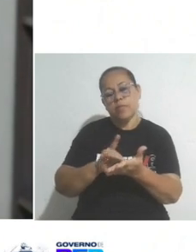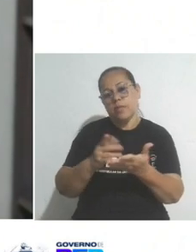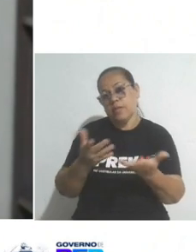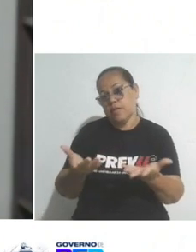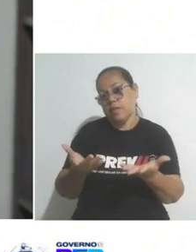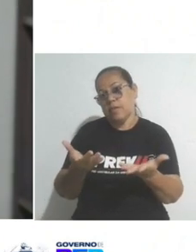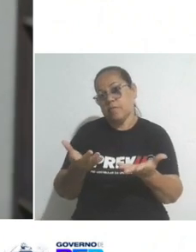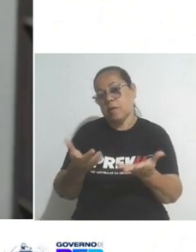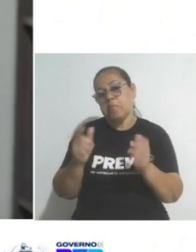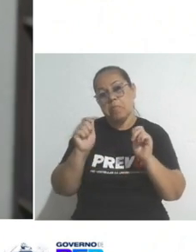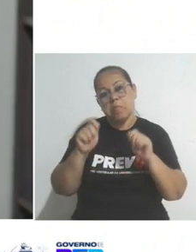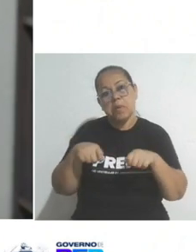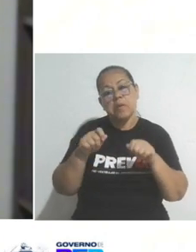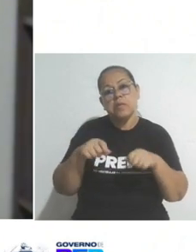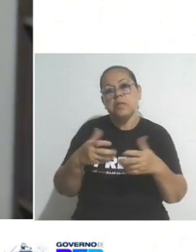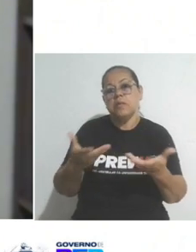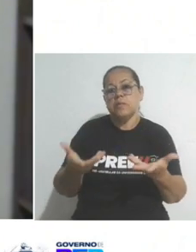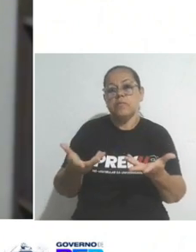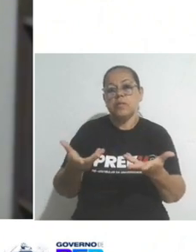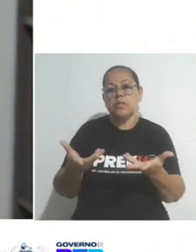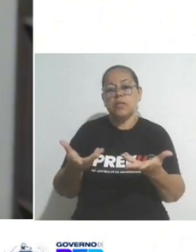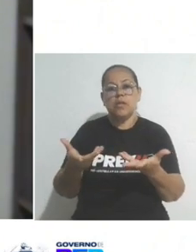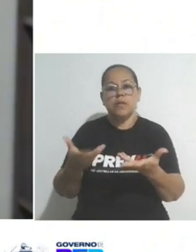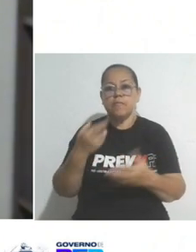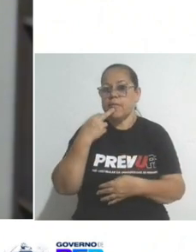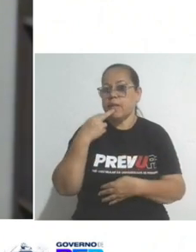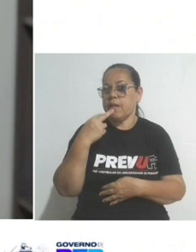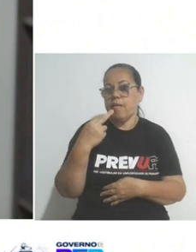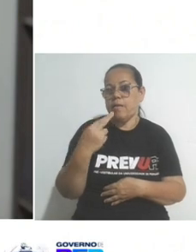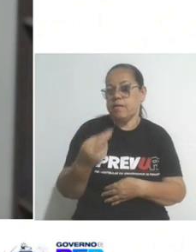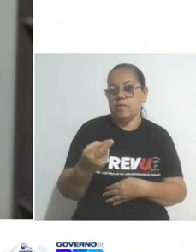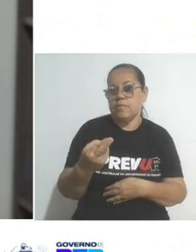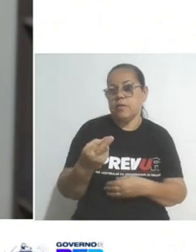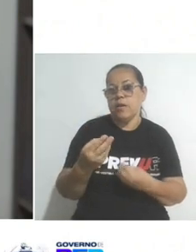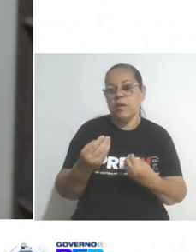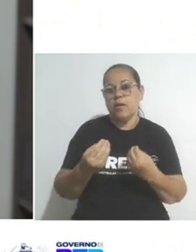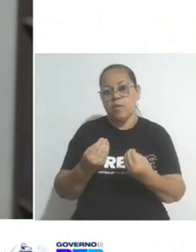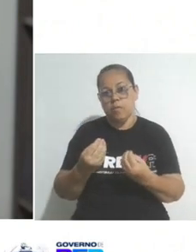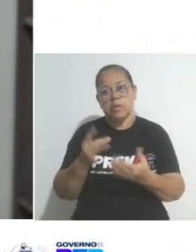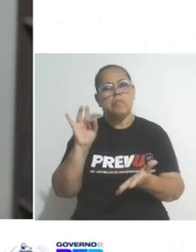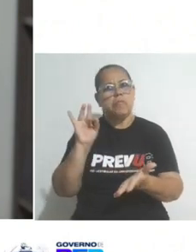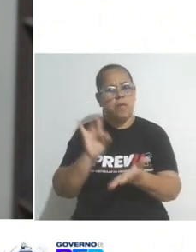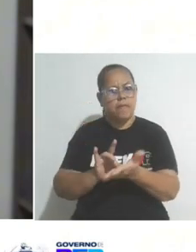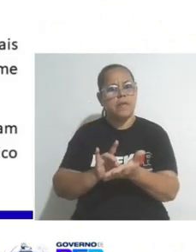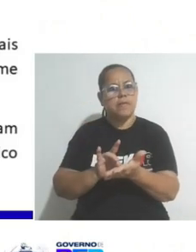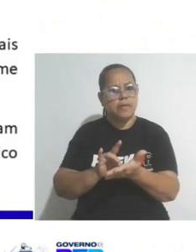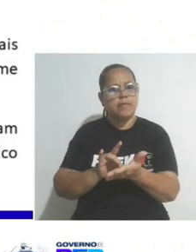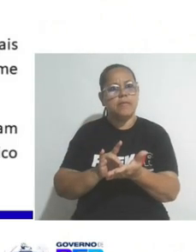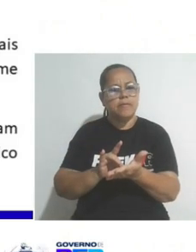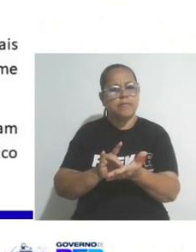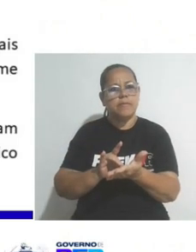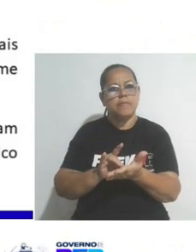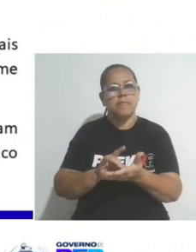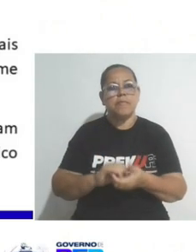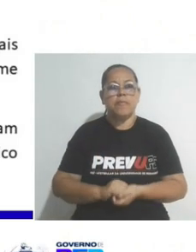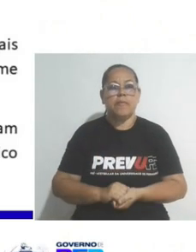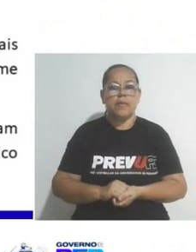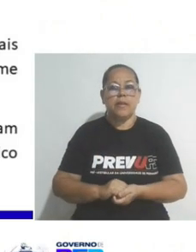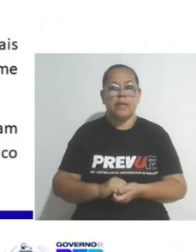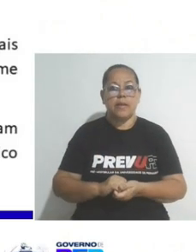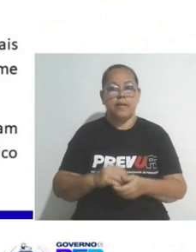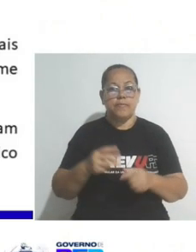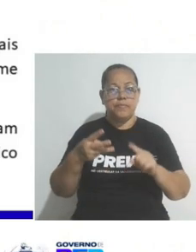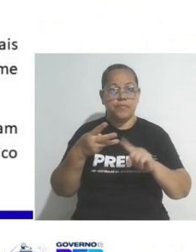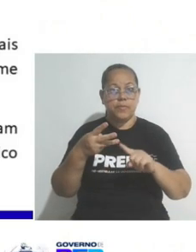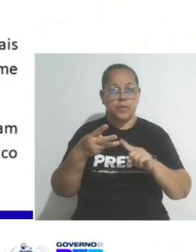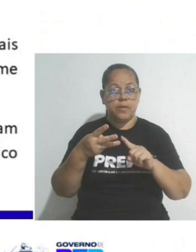verdadeira nós já podemos responder como sendo verdadeira no item número